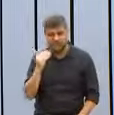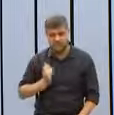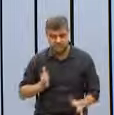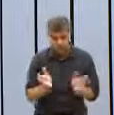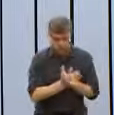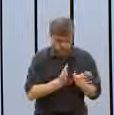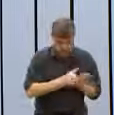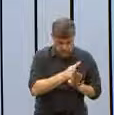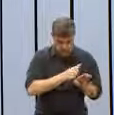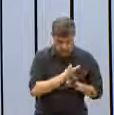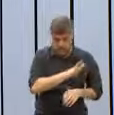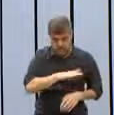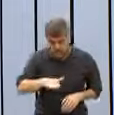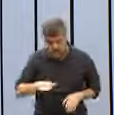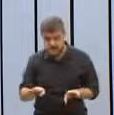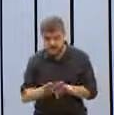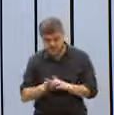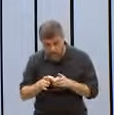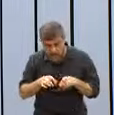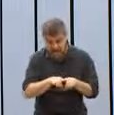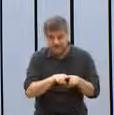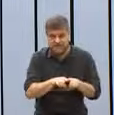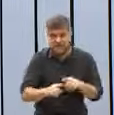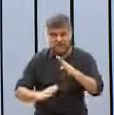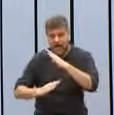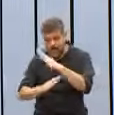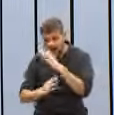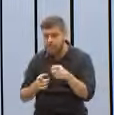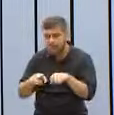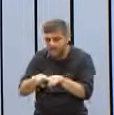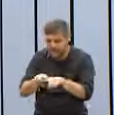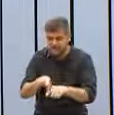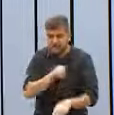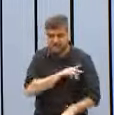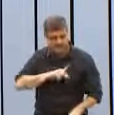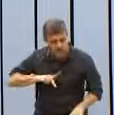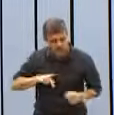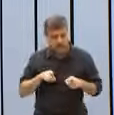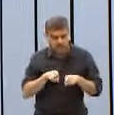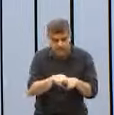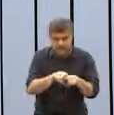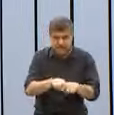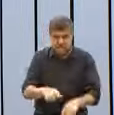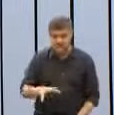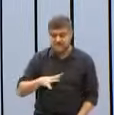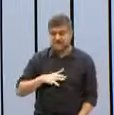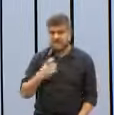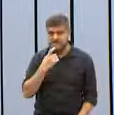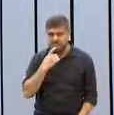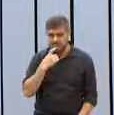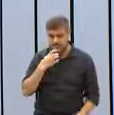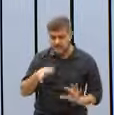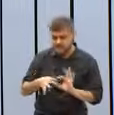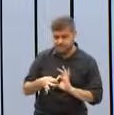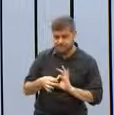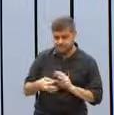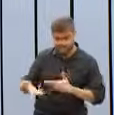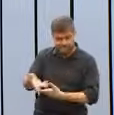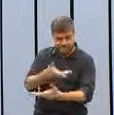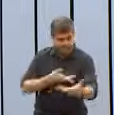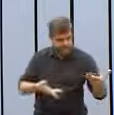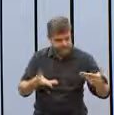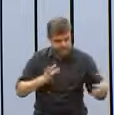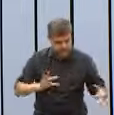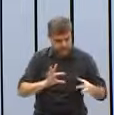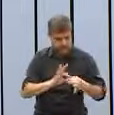essa interface. O CMDCA é um parceiro, o Ministério Público é um parceiro, a Câmara é parceira. Então, a gente tem em Campinas essa boa